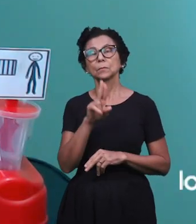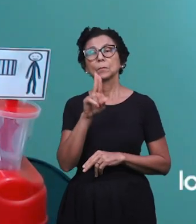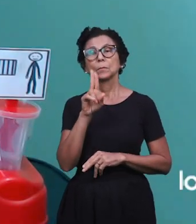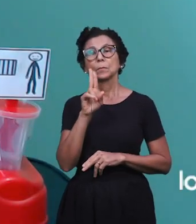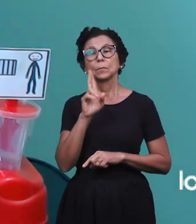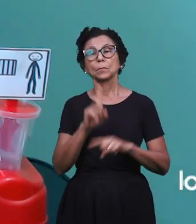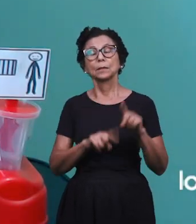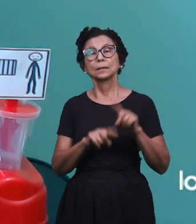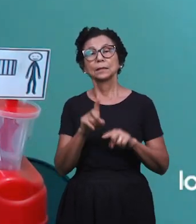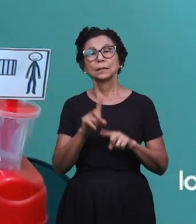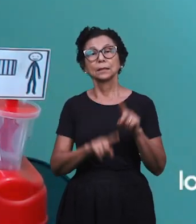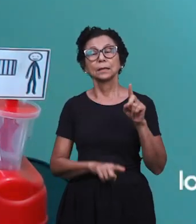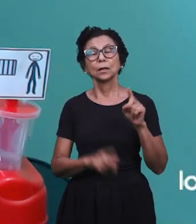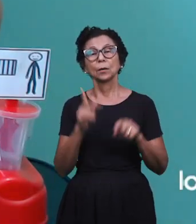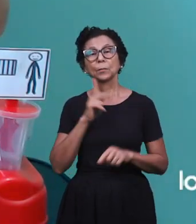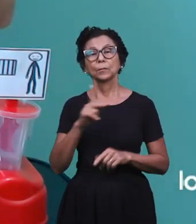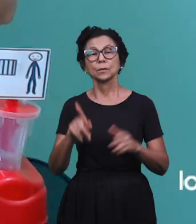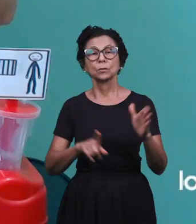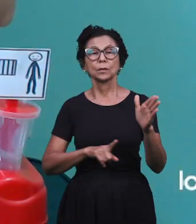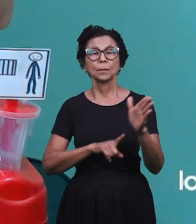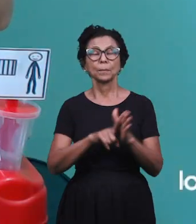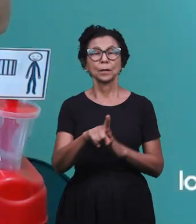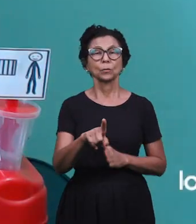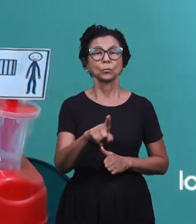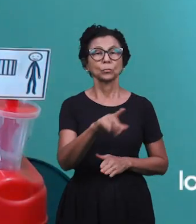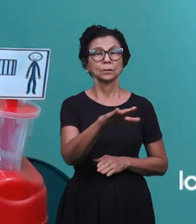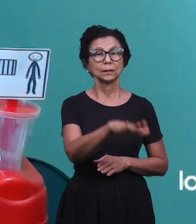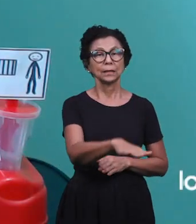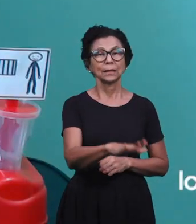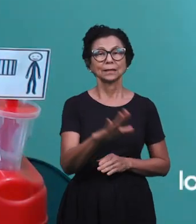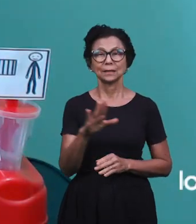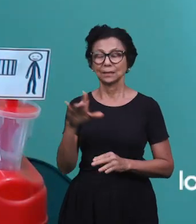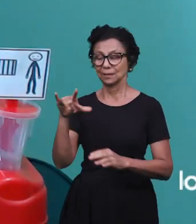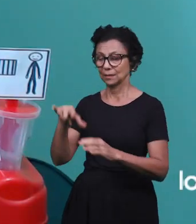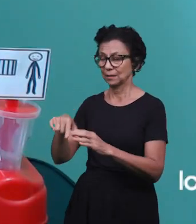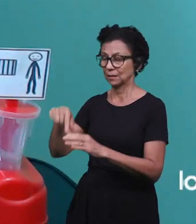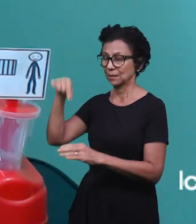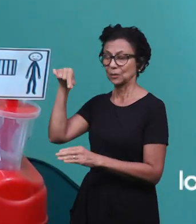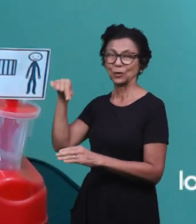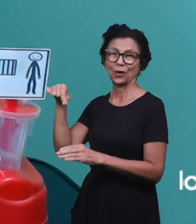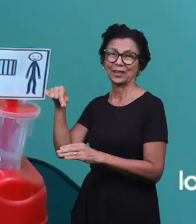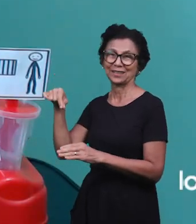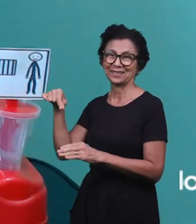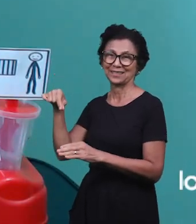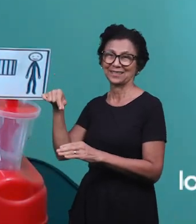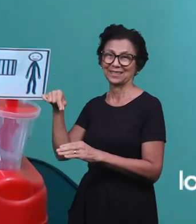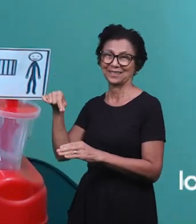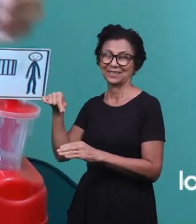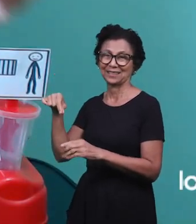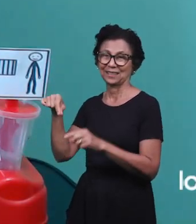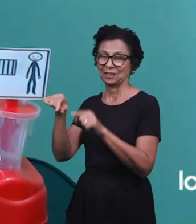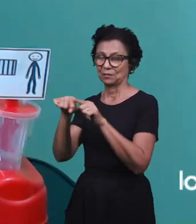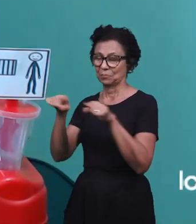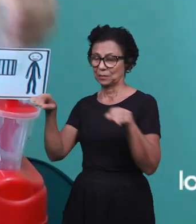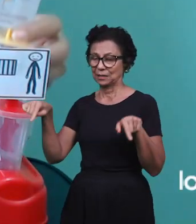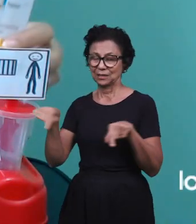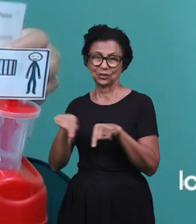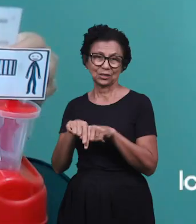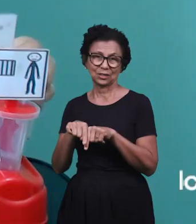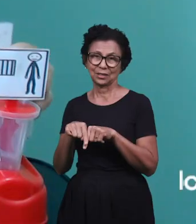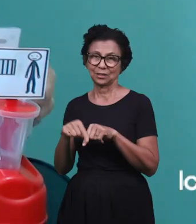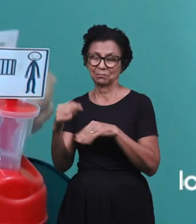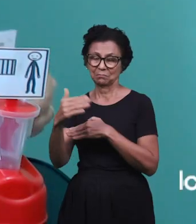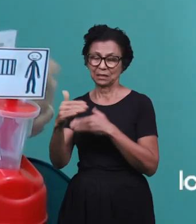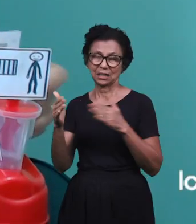ela retira a resposta de dentro de uma garrafa, uma caixinha, ou como nós temos aqui essas forminhas,